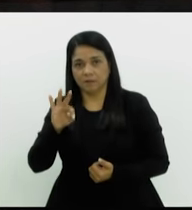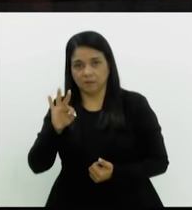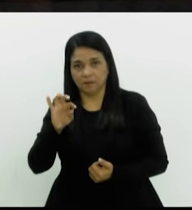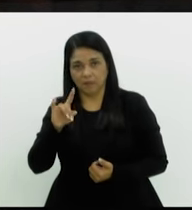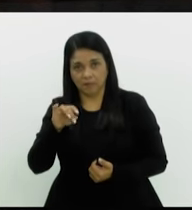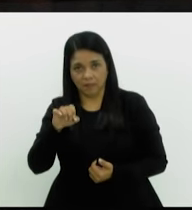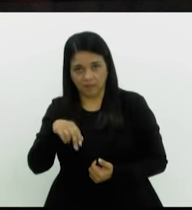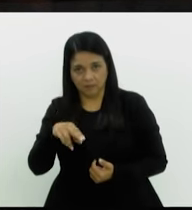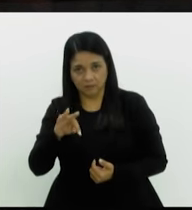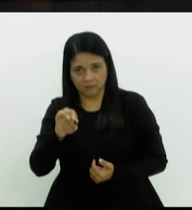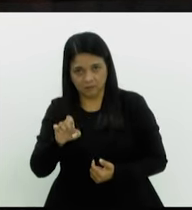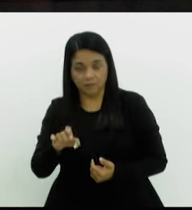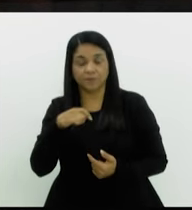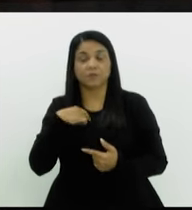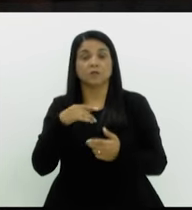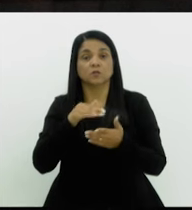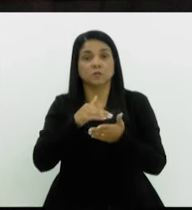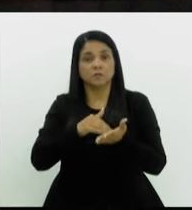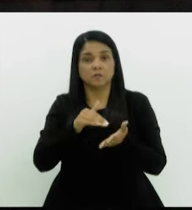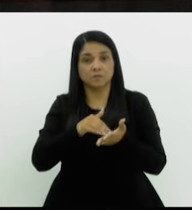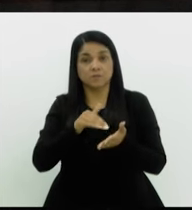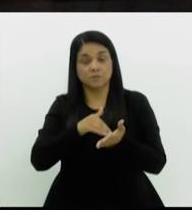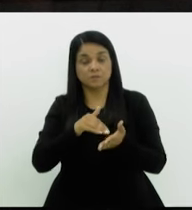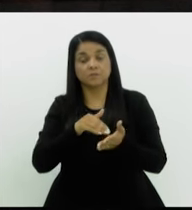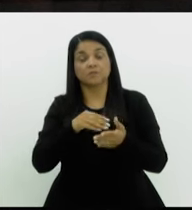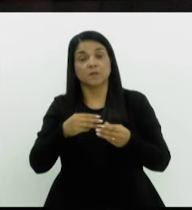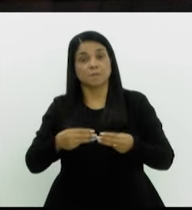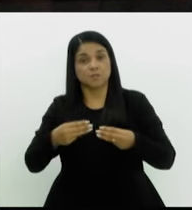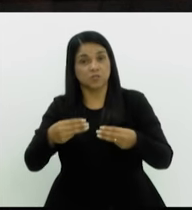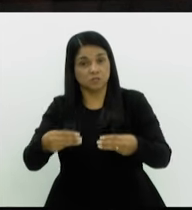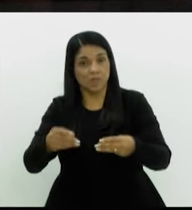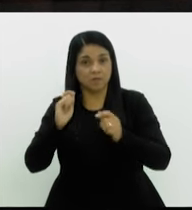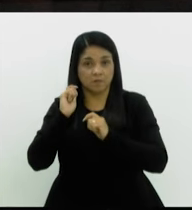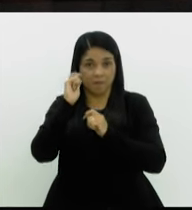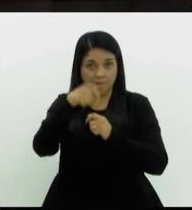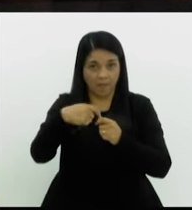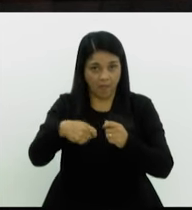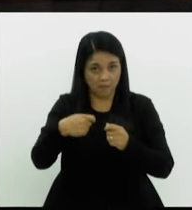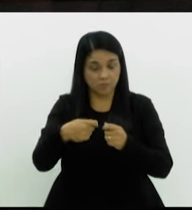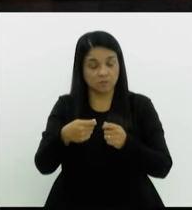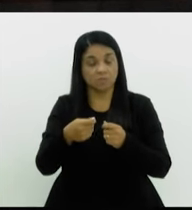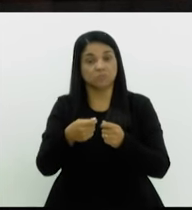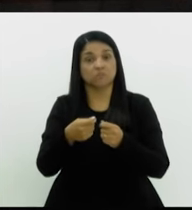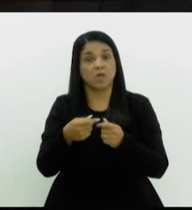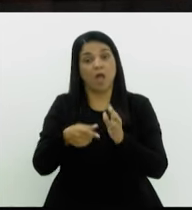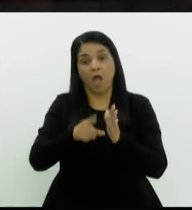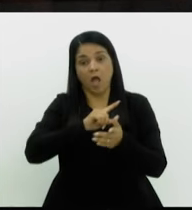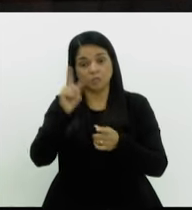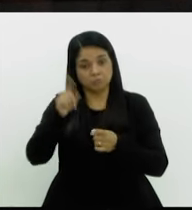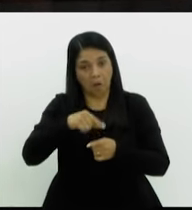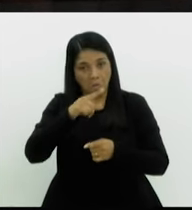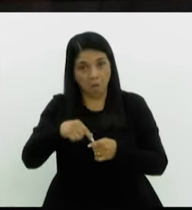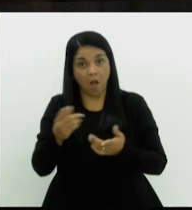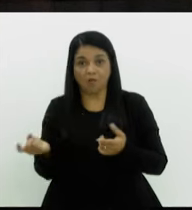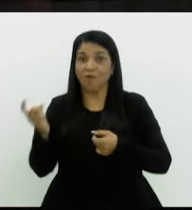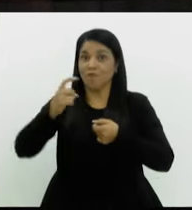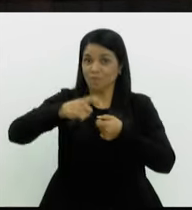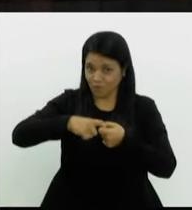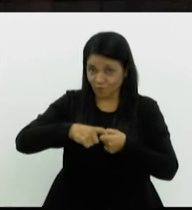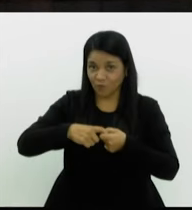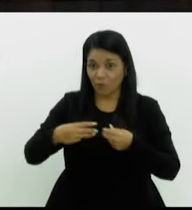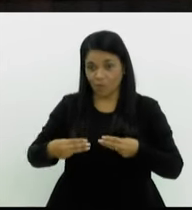da Pesca, ministério esse que havia sido extinto, mas agora retomado, para a solução,